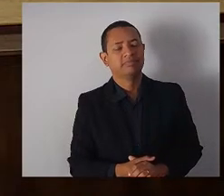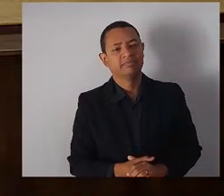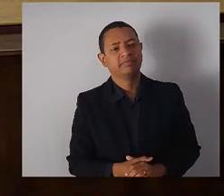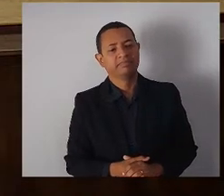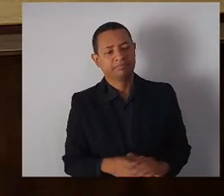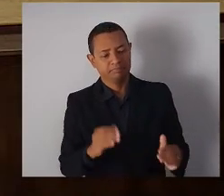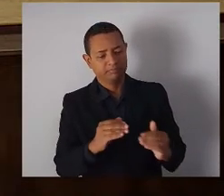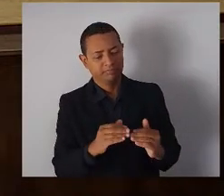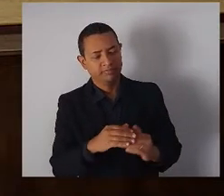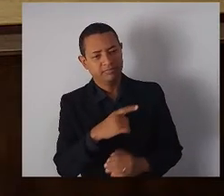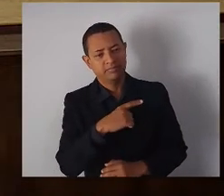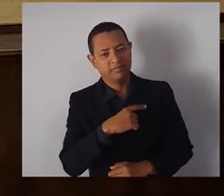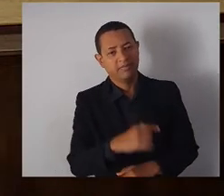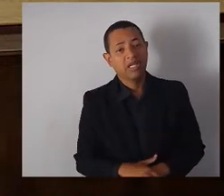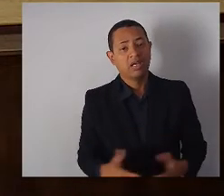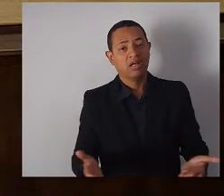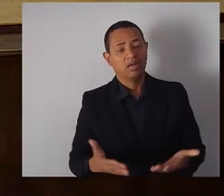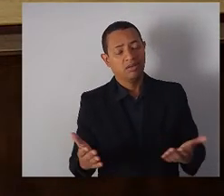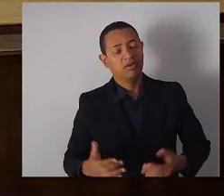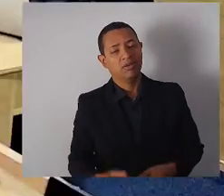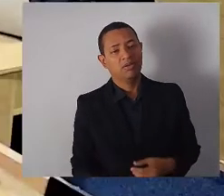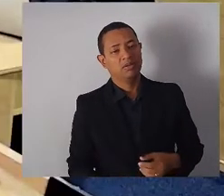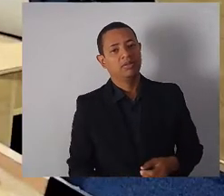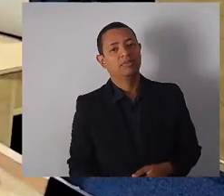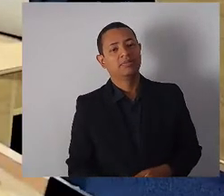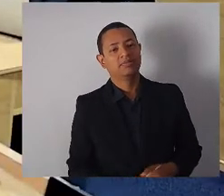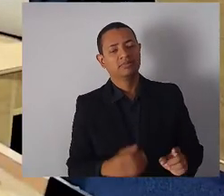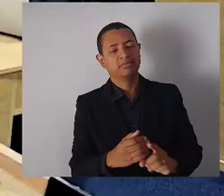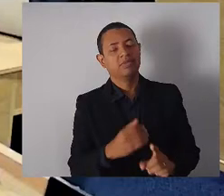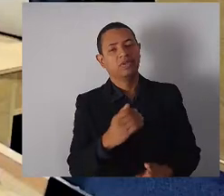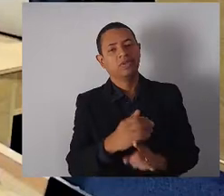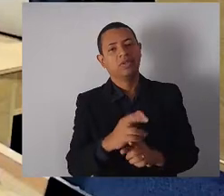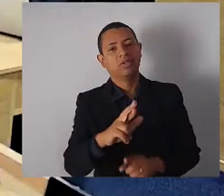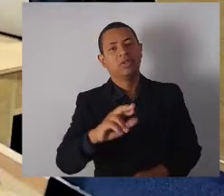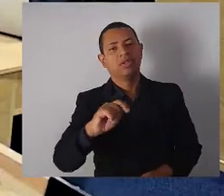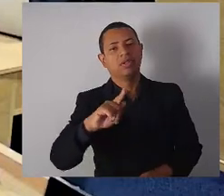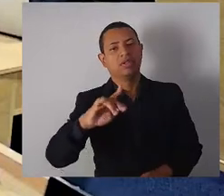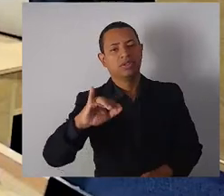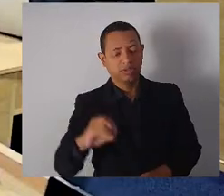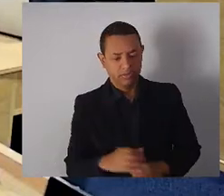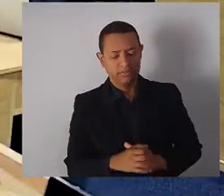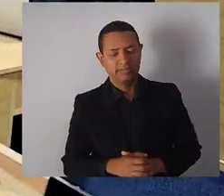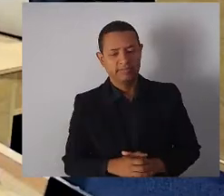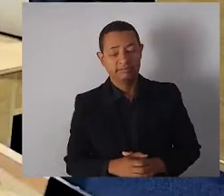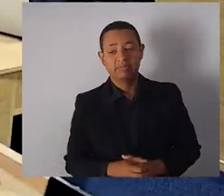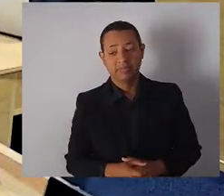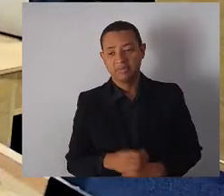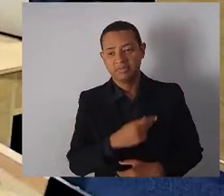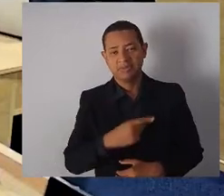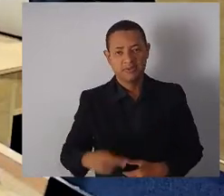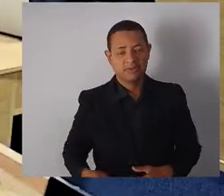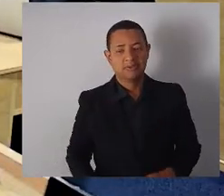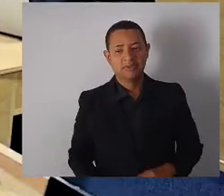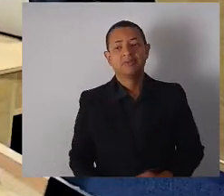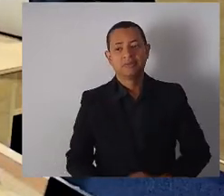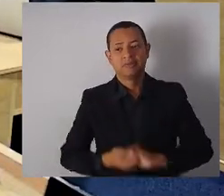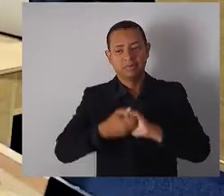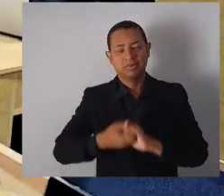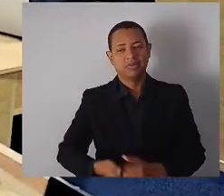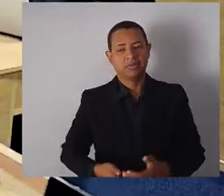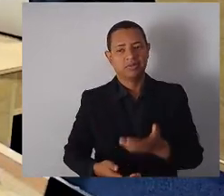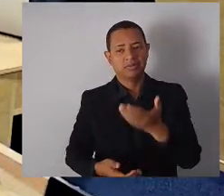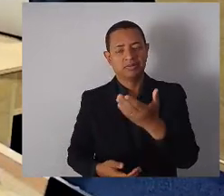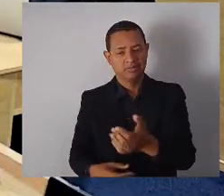acolher o voto do desembargador Rogério Feitosa Carvalho Mota. Senhor presidente, cumprimento a doutora Mariana, que